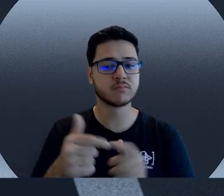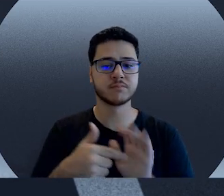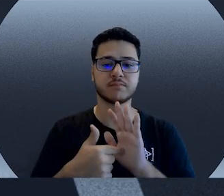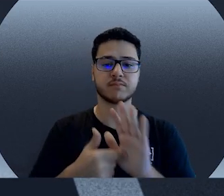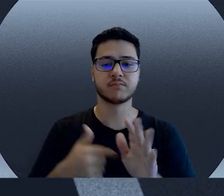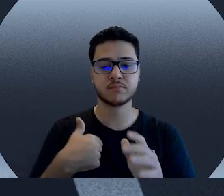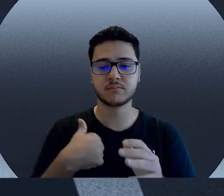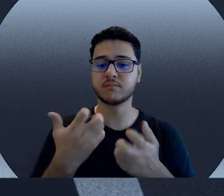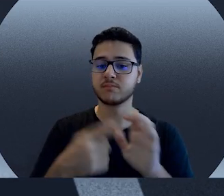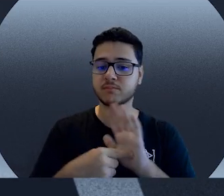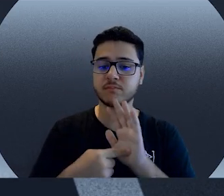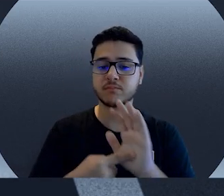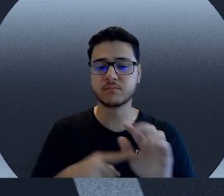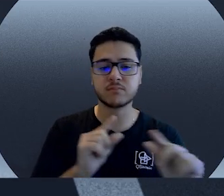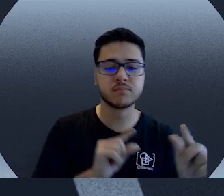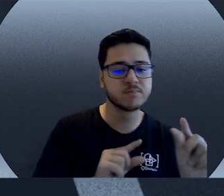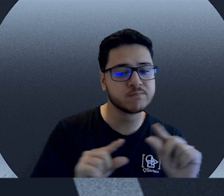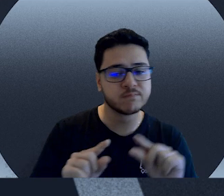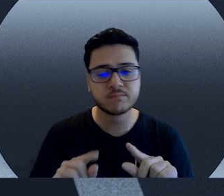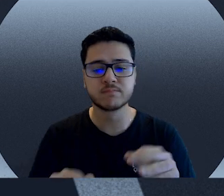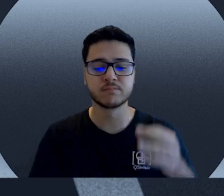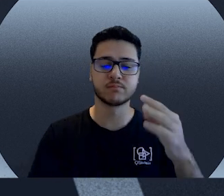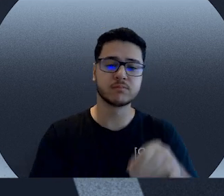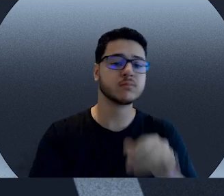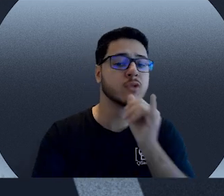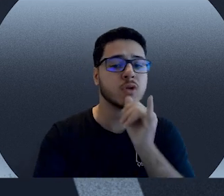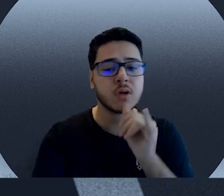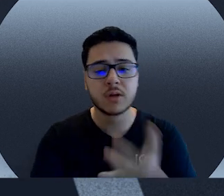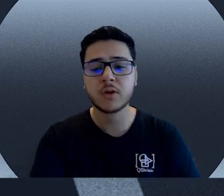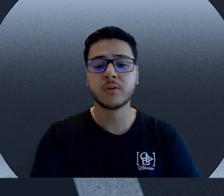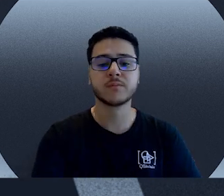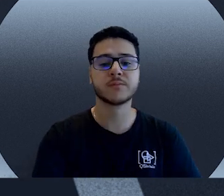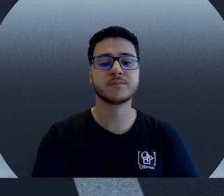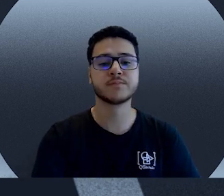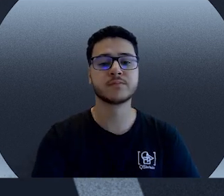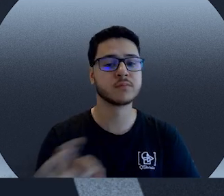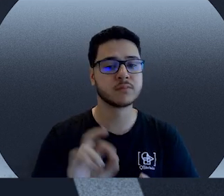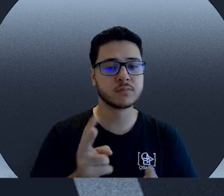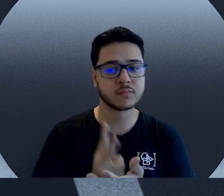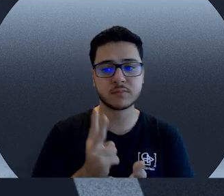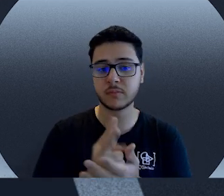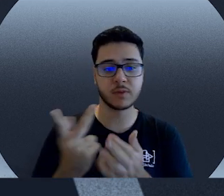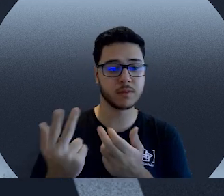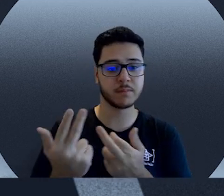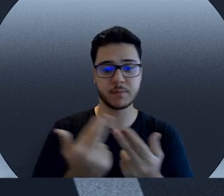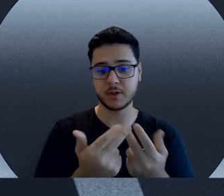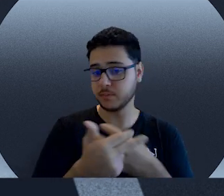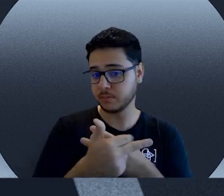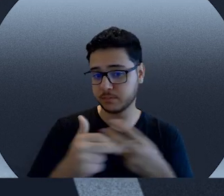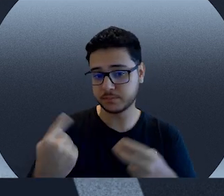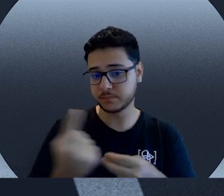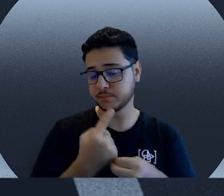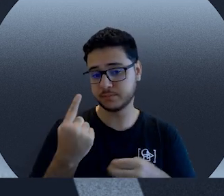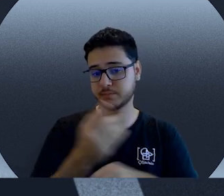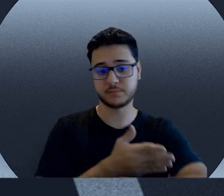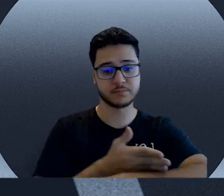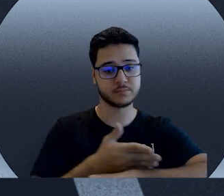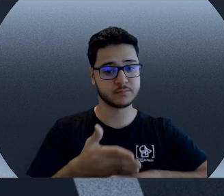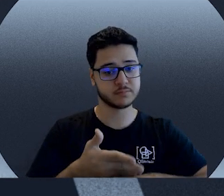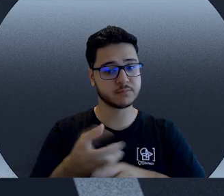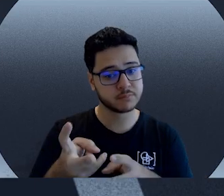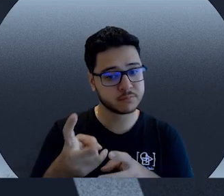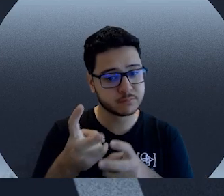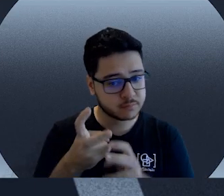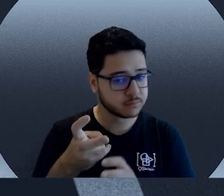de diversificar um pouco, né? Trazer, né? Não trazer sempre os mesmos recortes que a gente está acostumado a